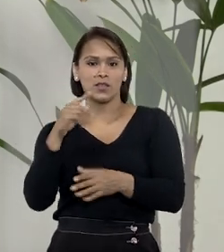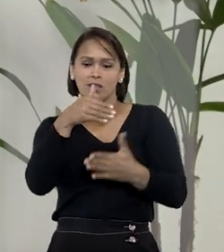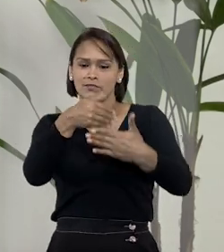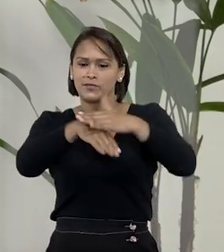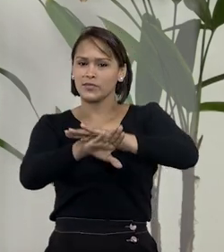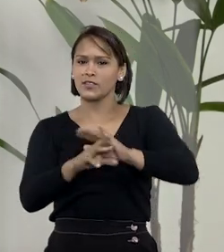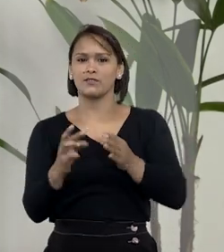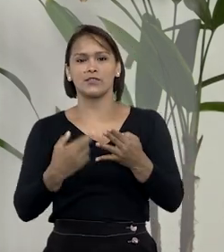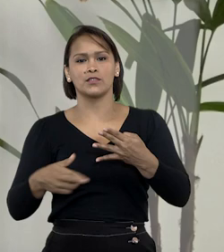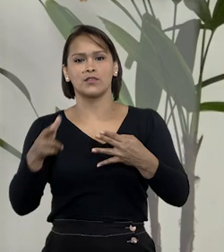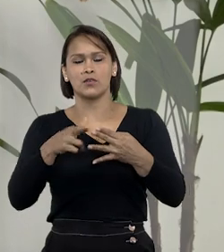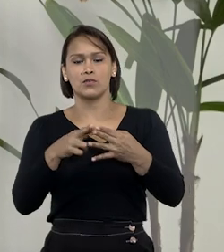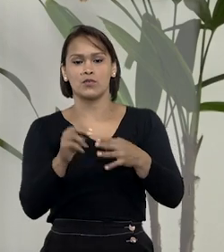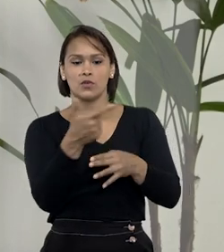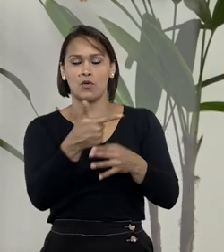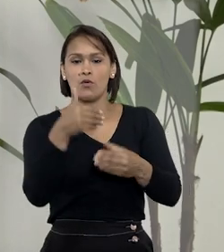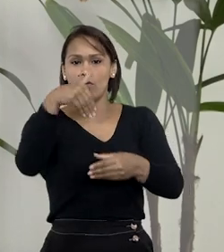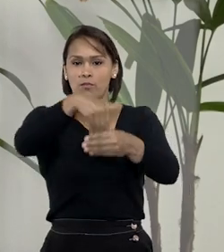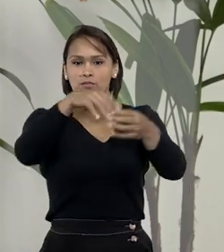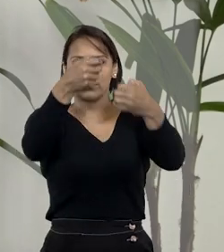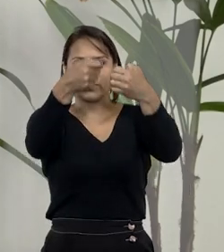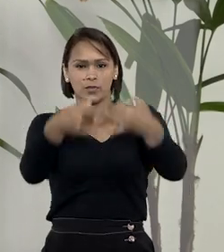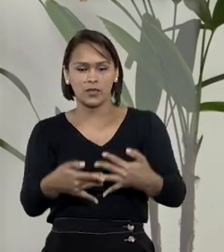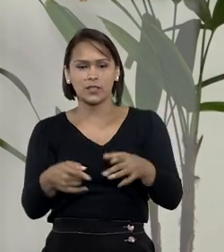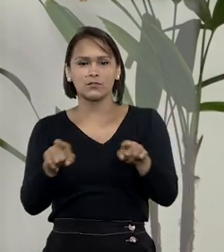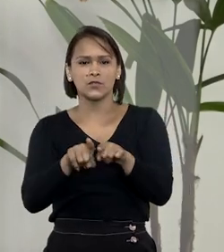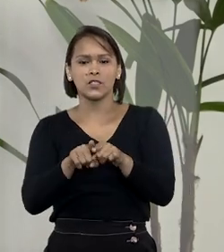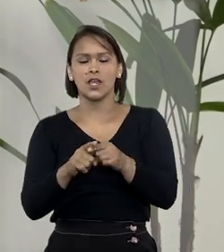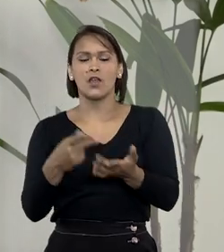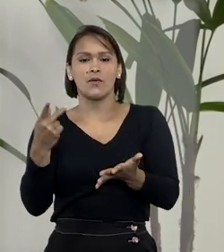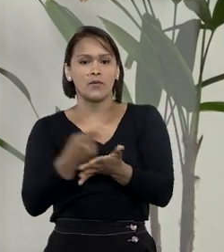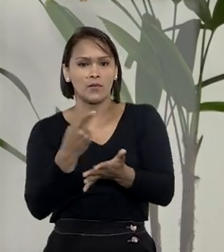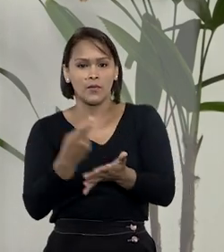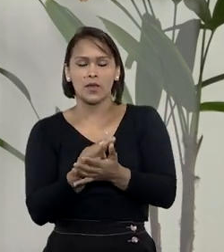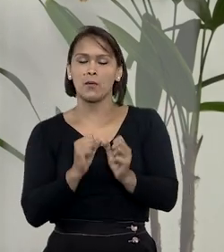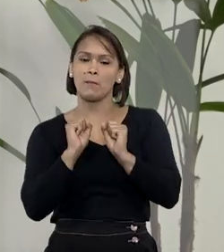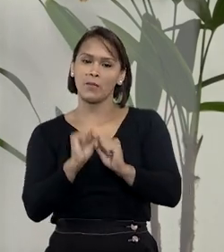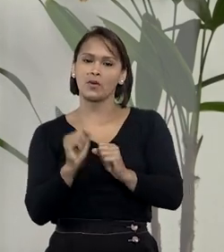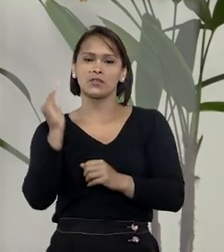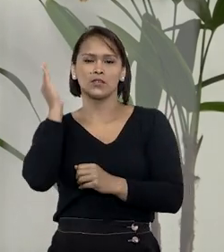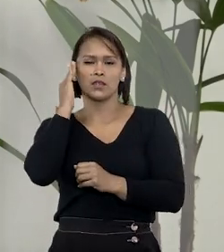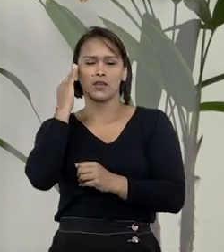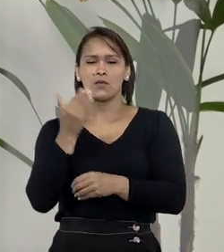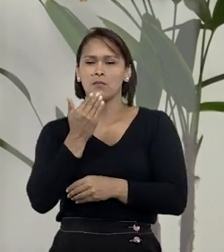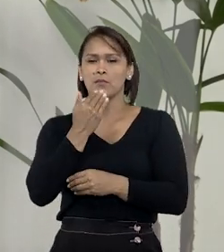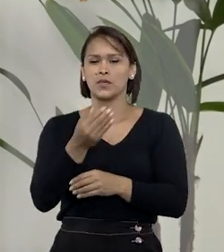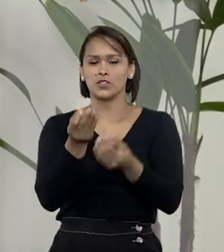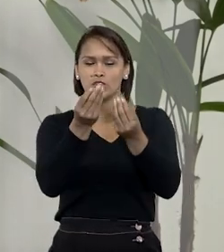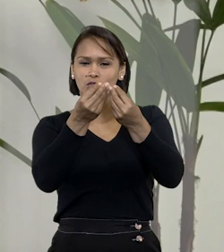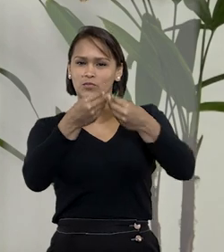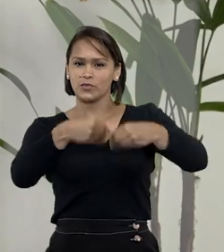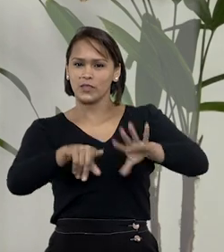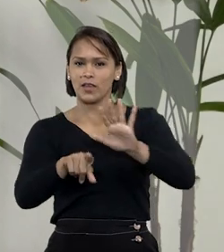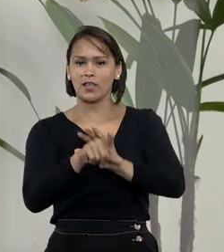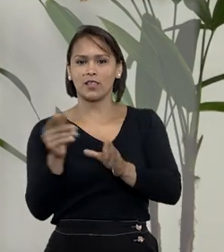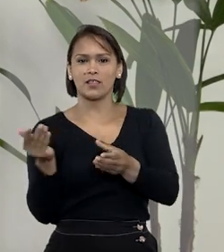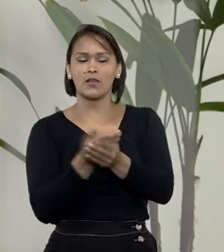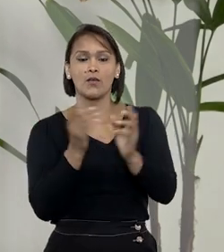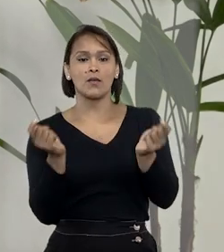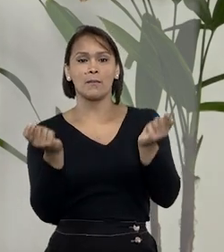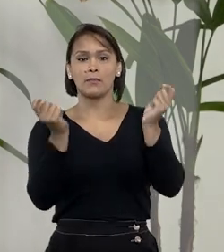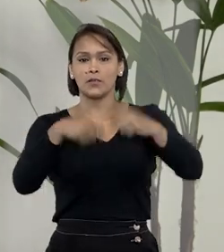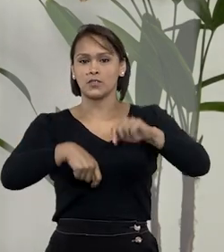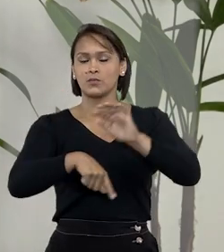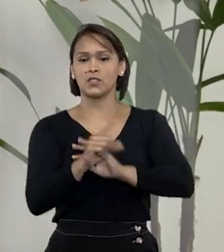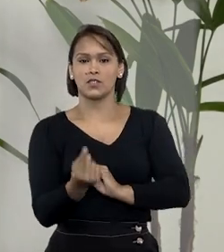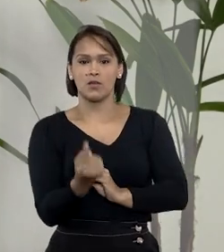Gerais indeferiu o recurso segundo o acórdão a inércia do autor pode ser interpretada como pedido de desistência da ação o